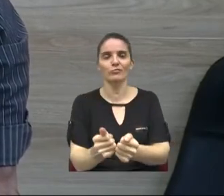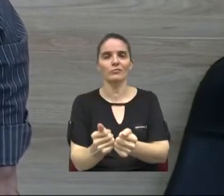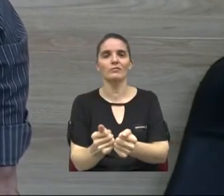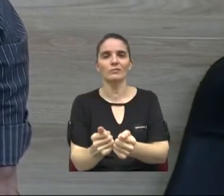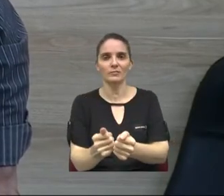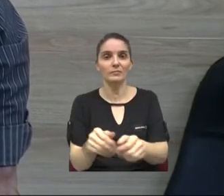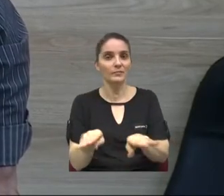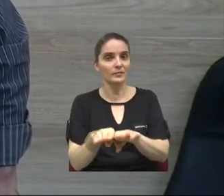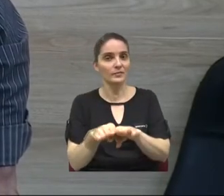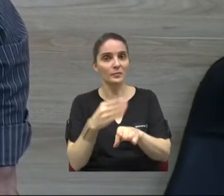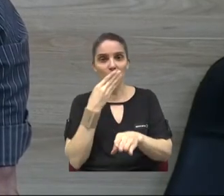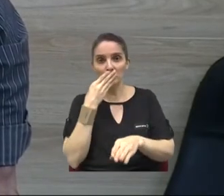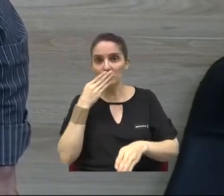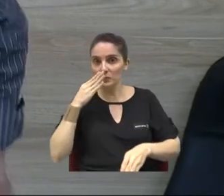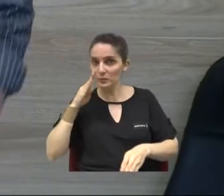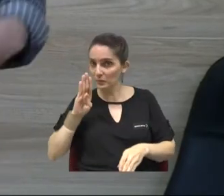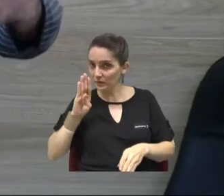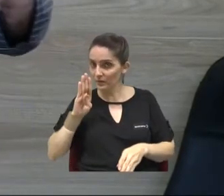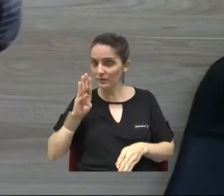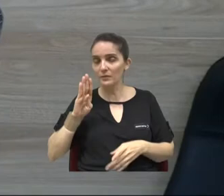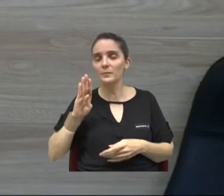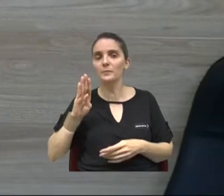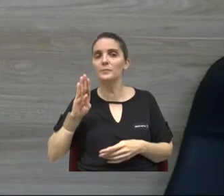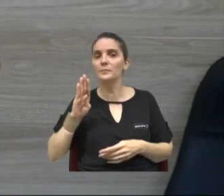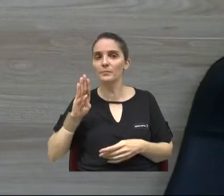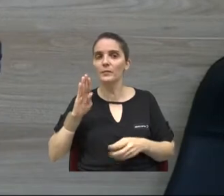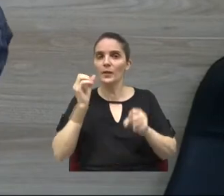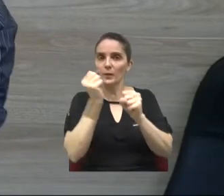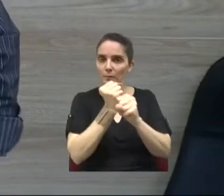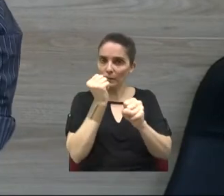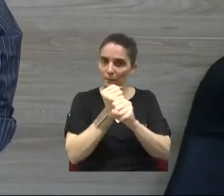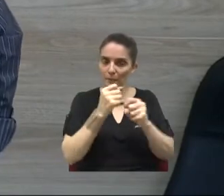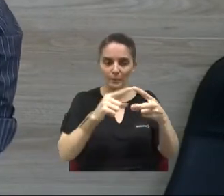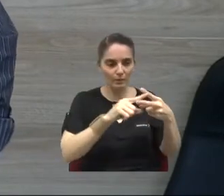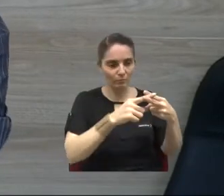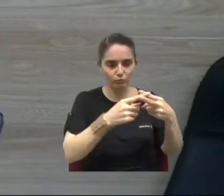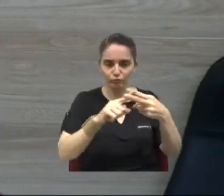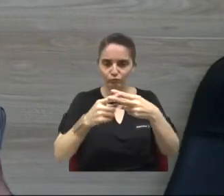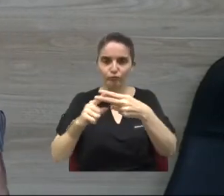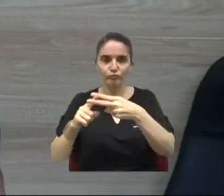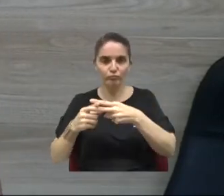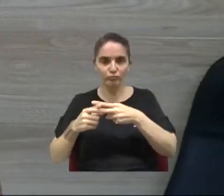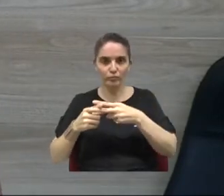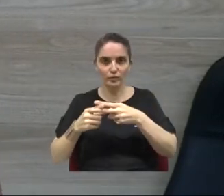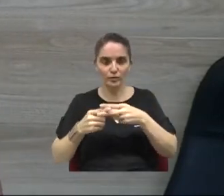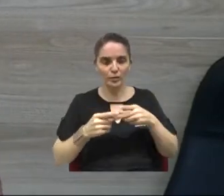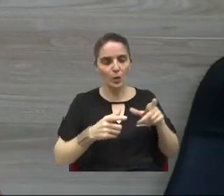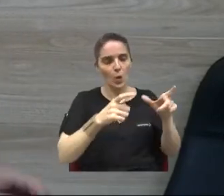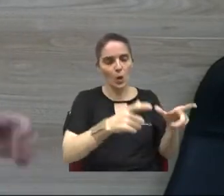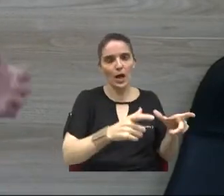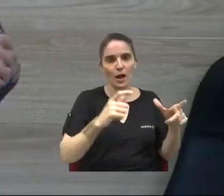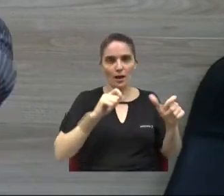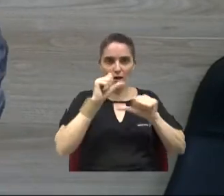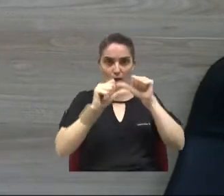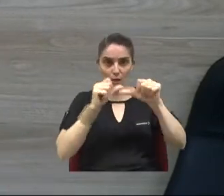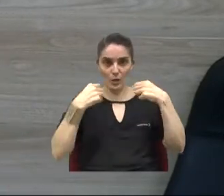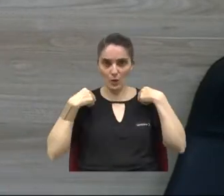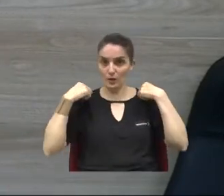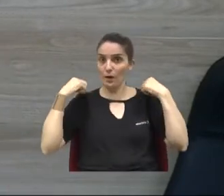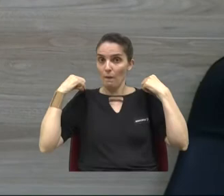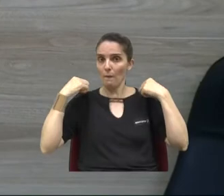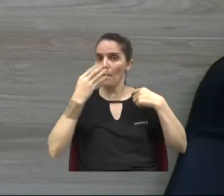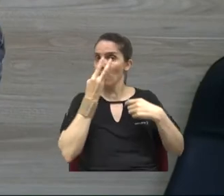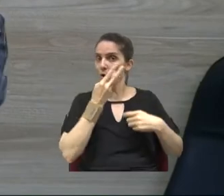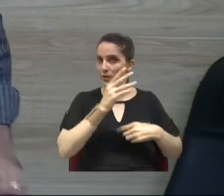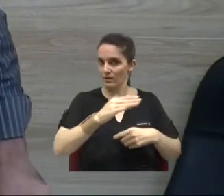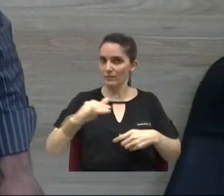também prometido uma reforma aonde ali no vestiário dessas crianças. Então, não poderia